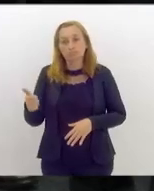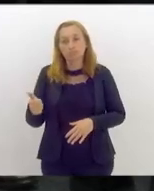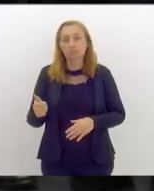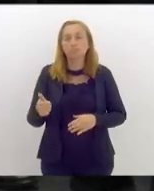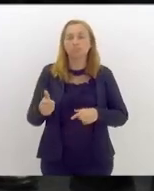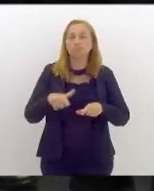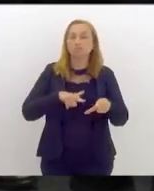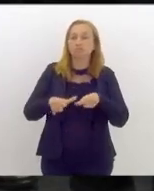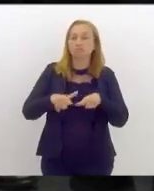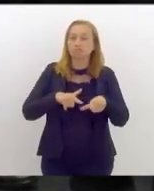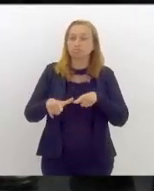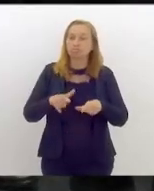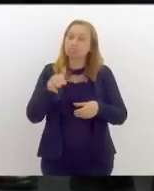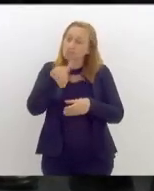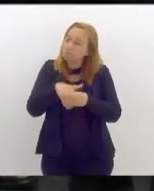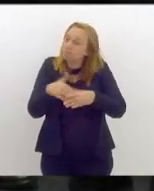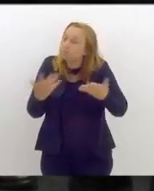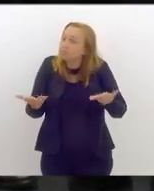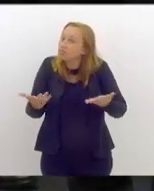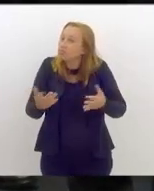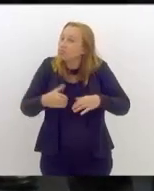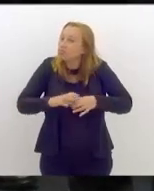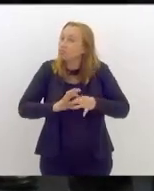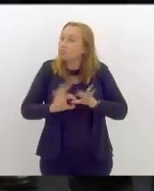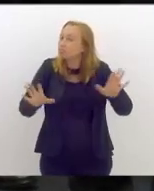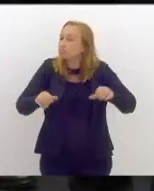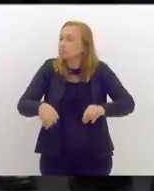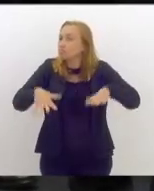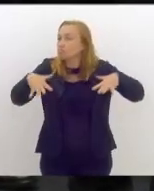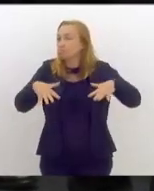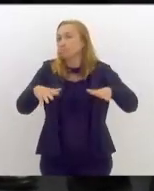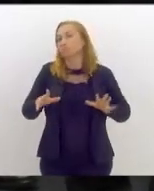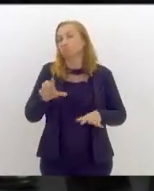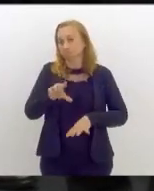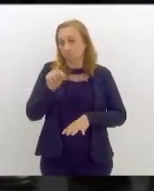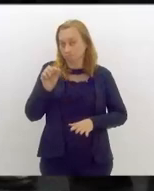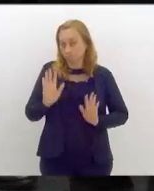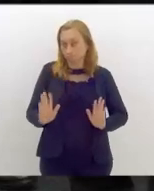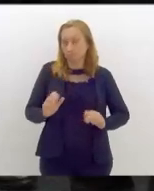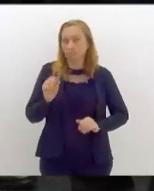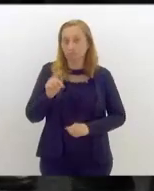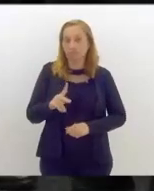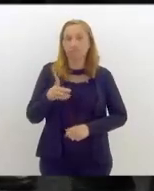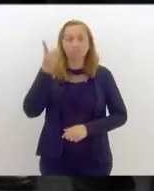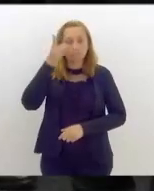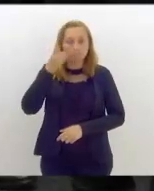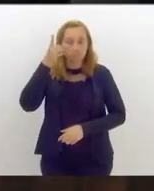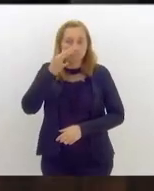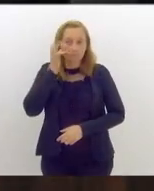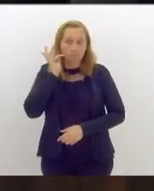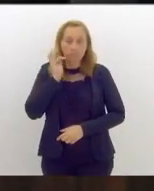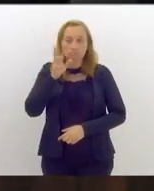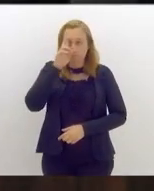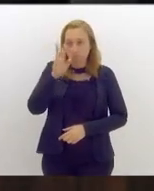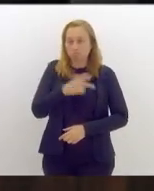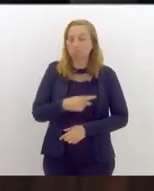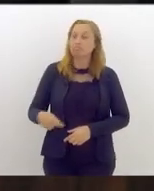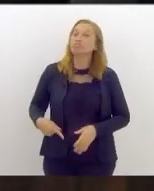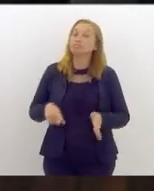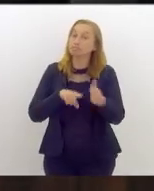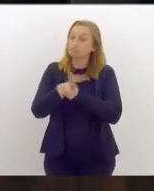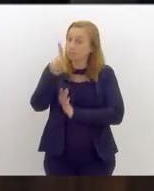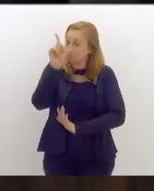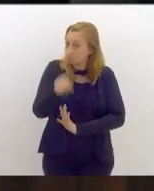dos trabalhos e voltar deixa o plenário decidir Ok Deputado senhor presidente a pergunta é